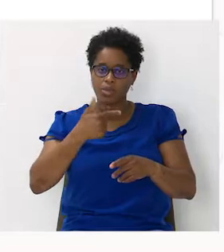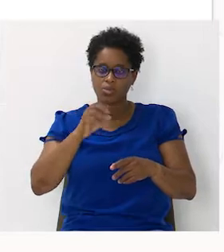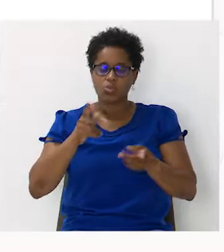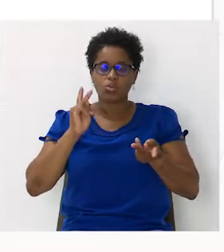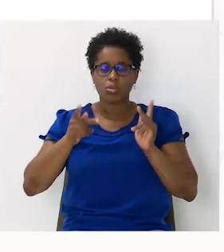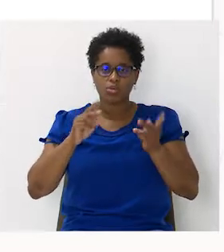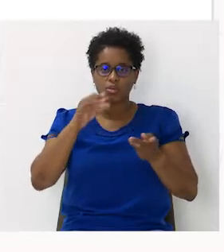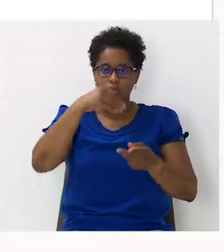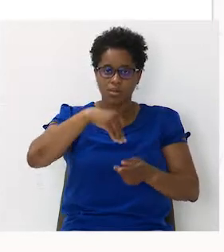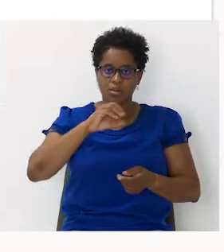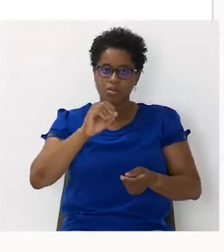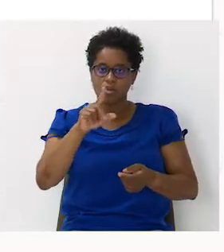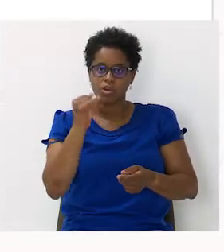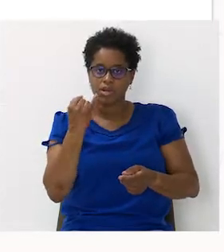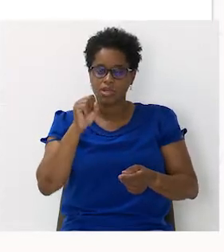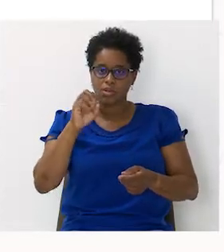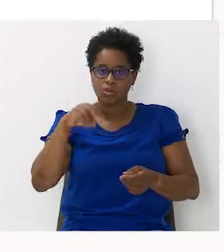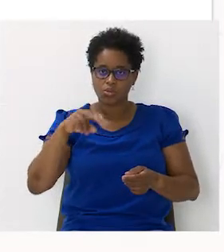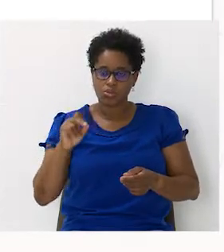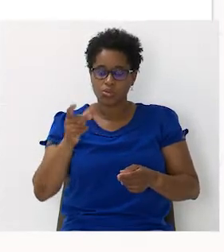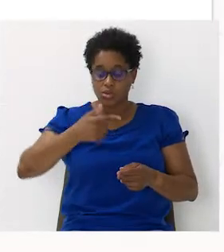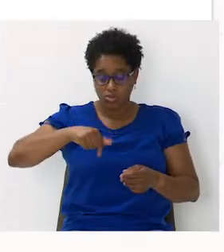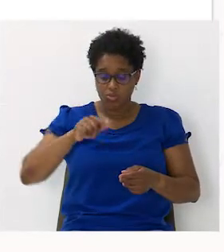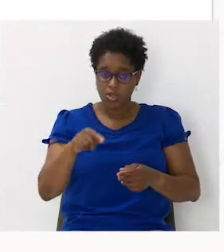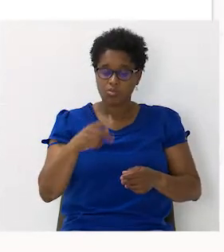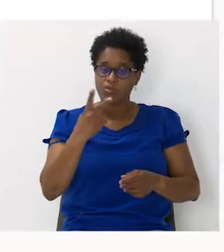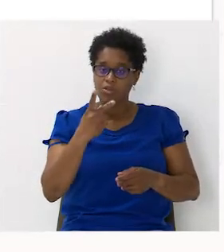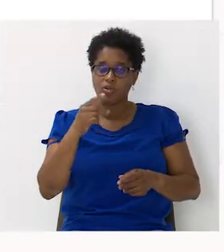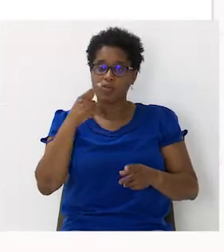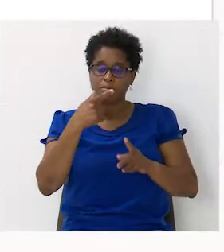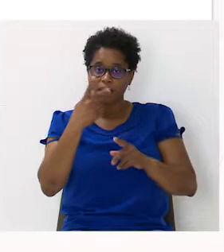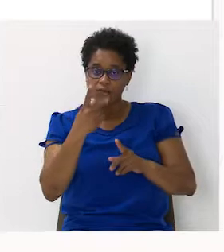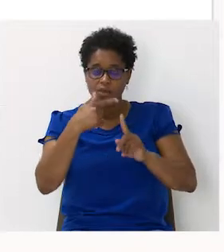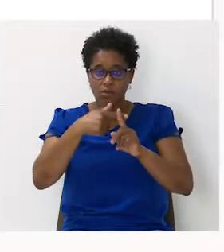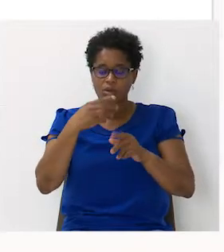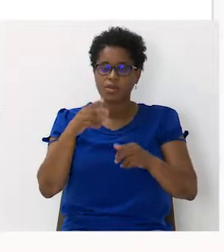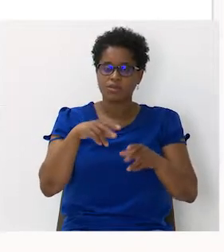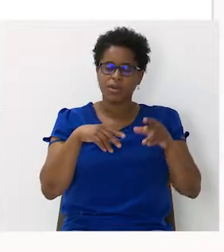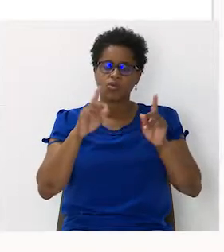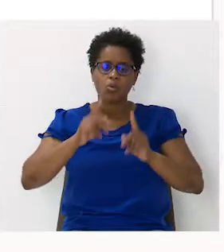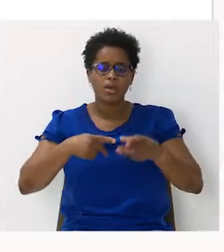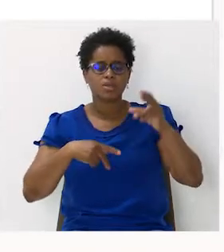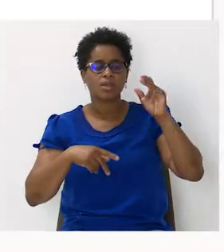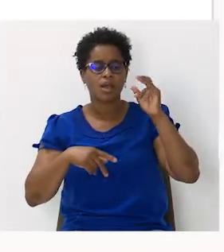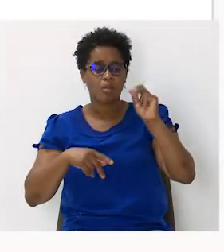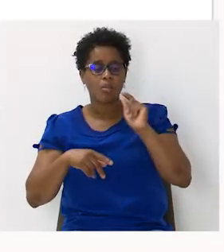polígono. Nós temos aqui o vetor V1, que vai do ponto A até o ponto